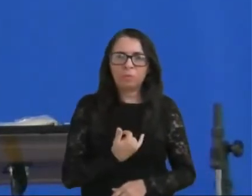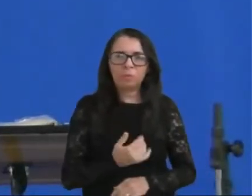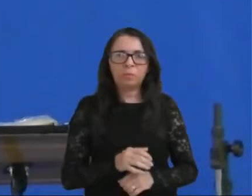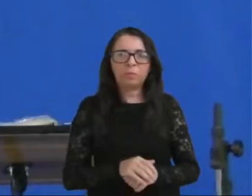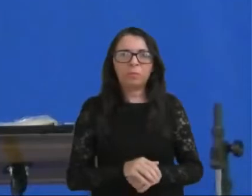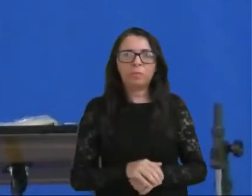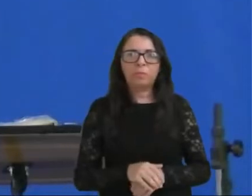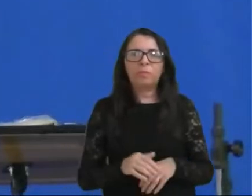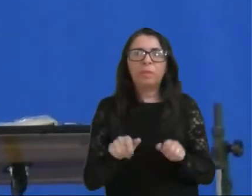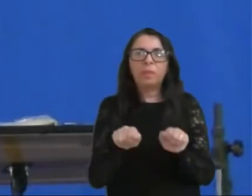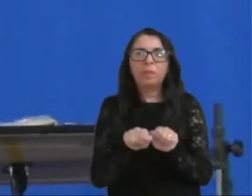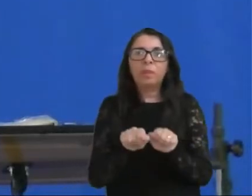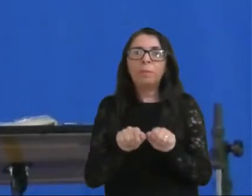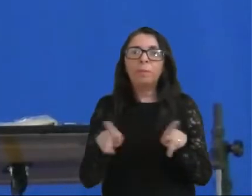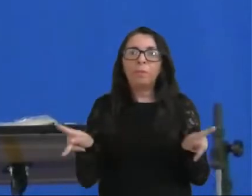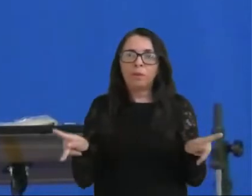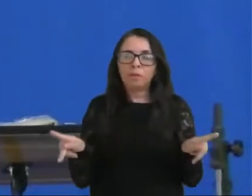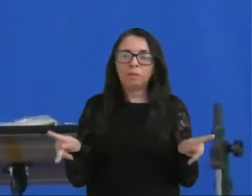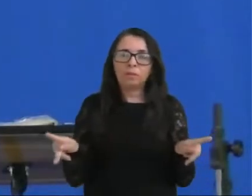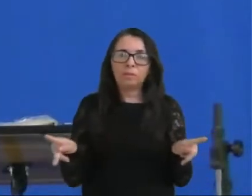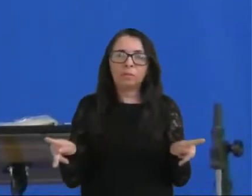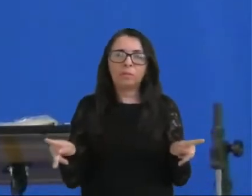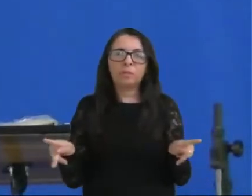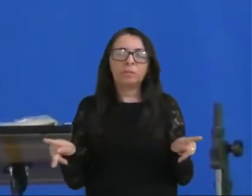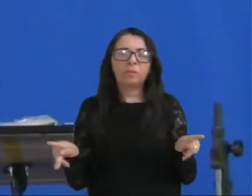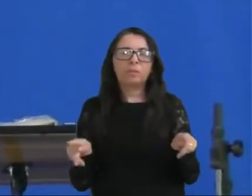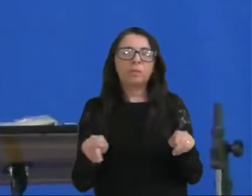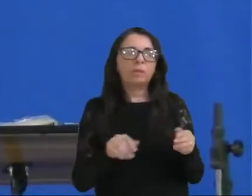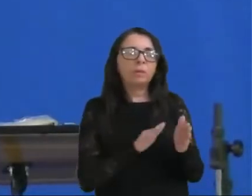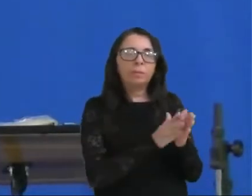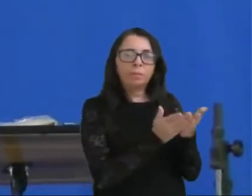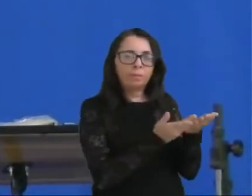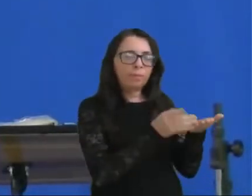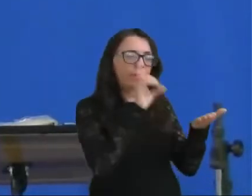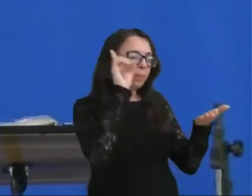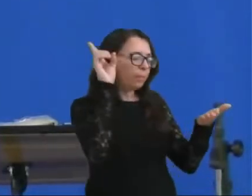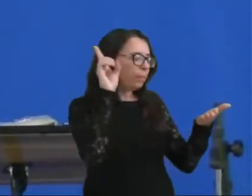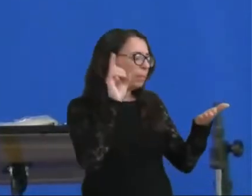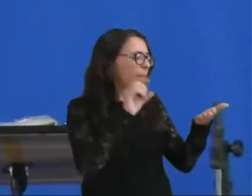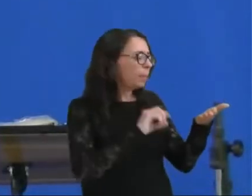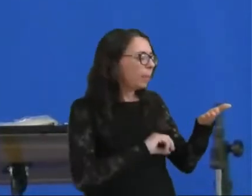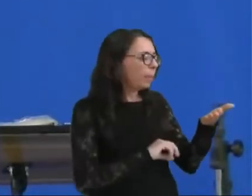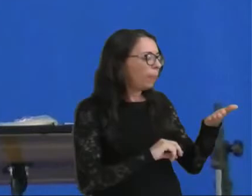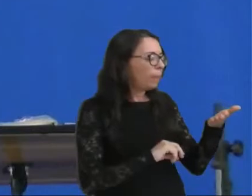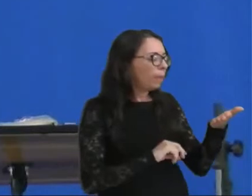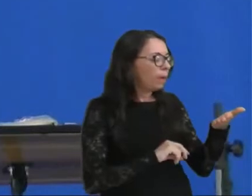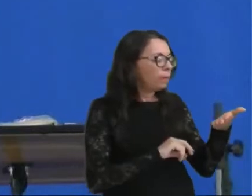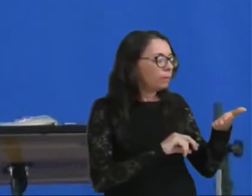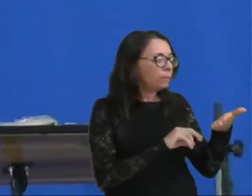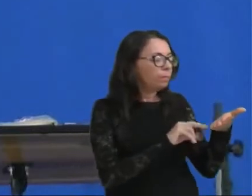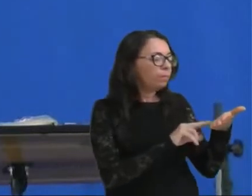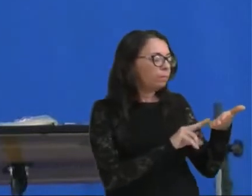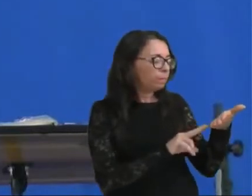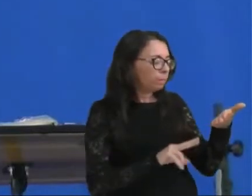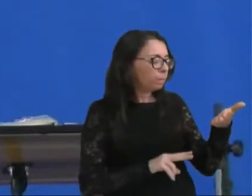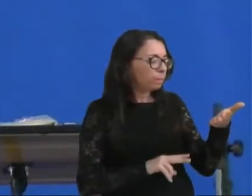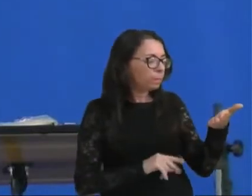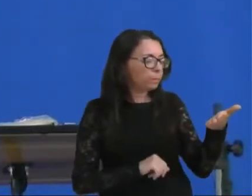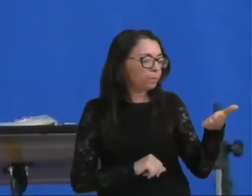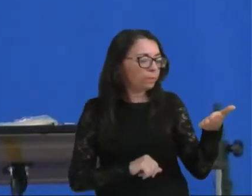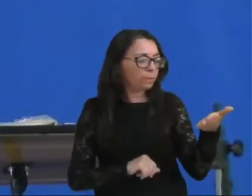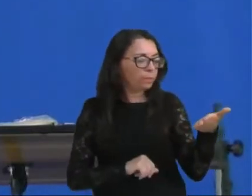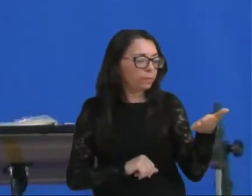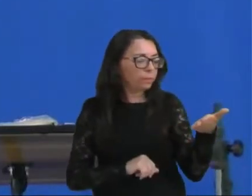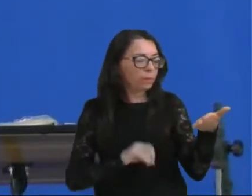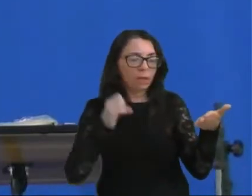Apocalipse, capítulo 2, versos de 1 ao 7, diz assim: são 7 cartas, são 7